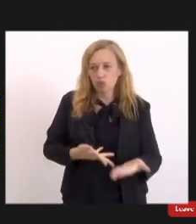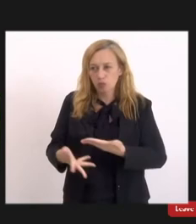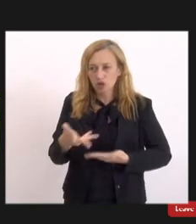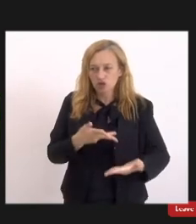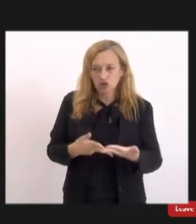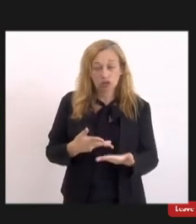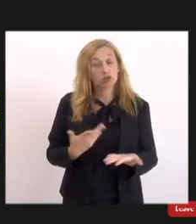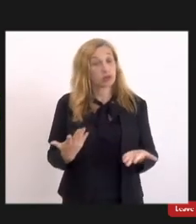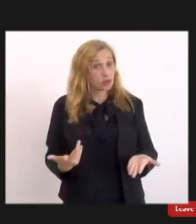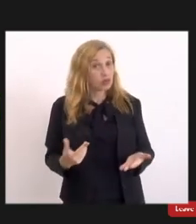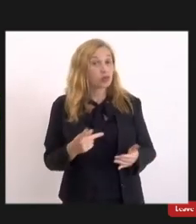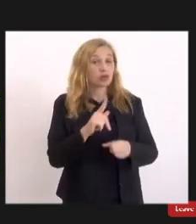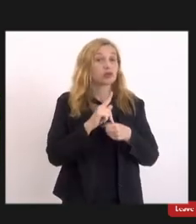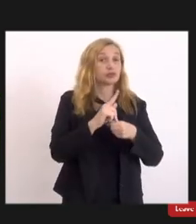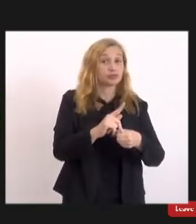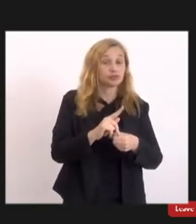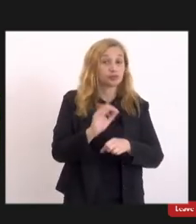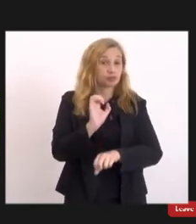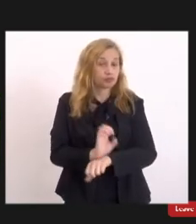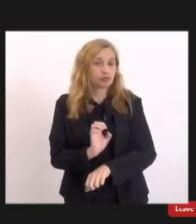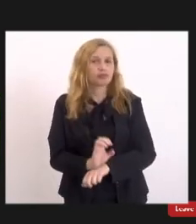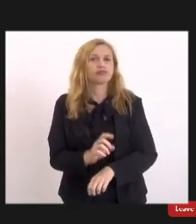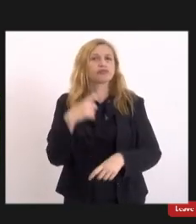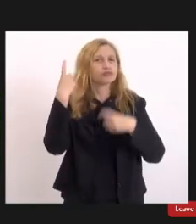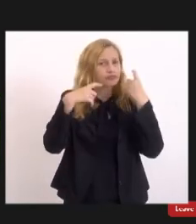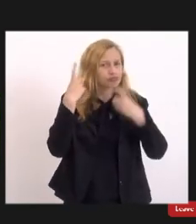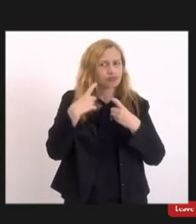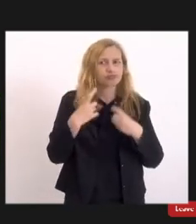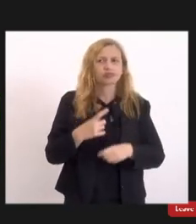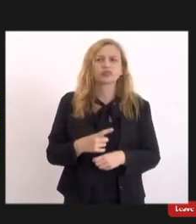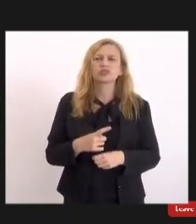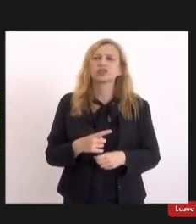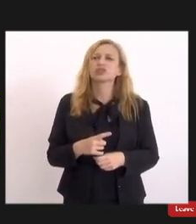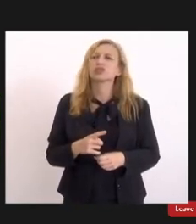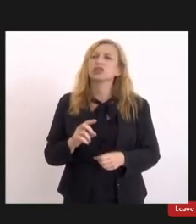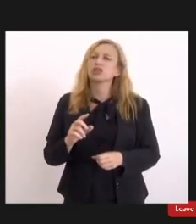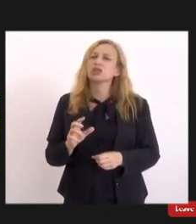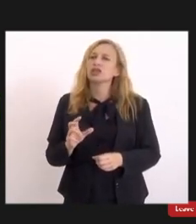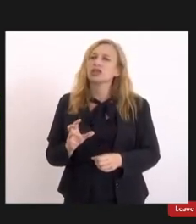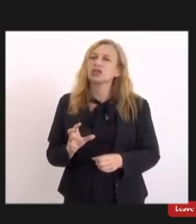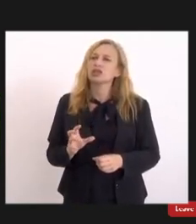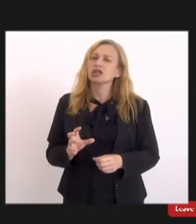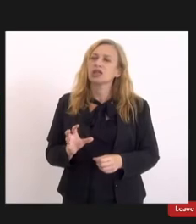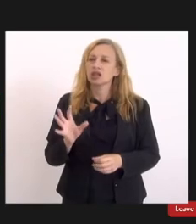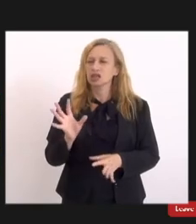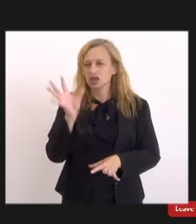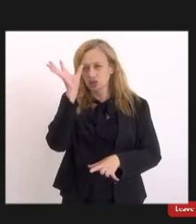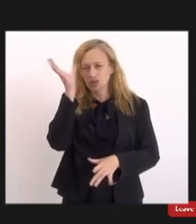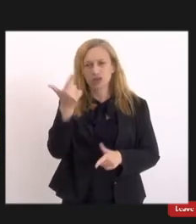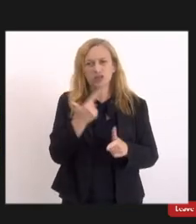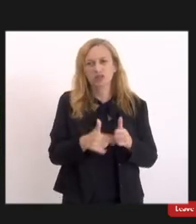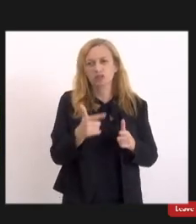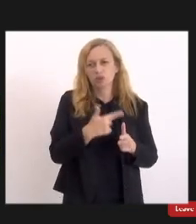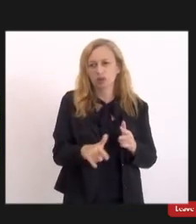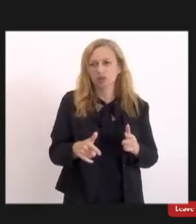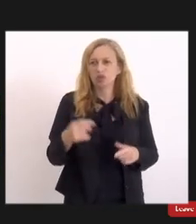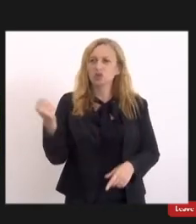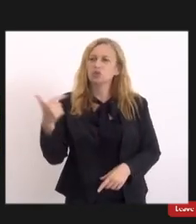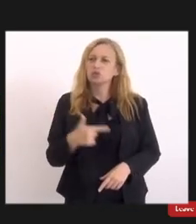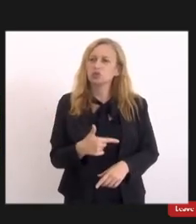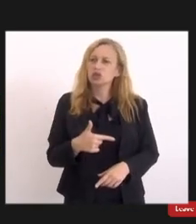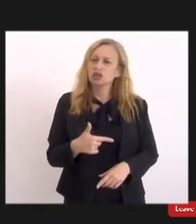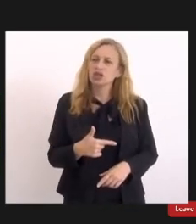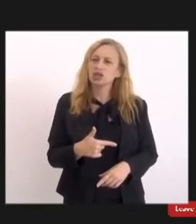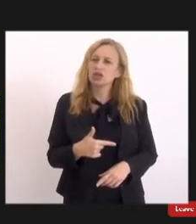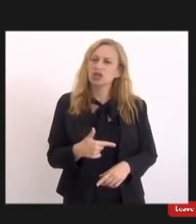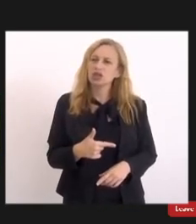Procuradoria-Geral do Estado deveria estar preocupada, né, em sanções a essas pessoas do que, por exemplo, né, ter esse imbróglio